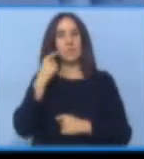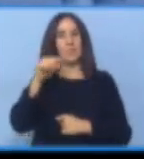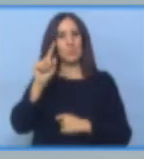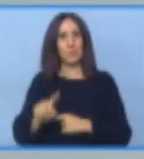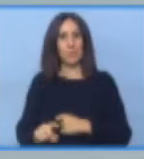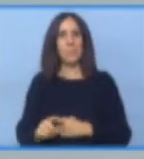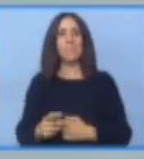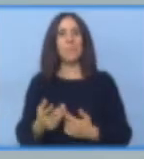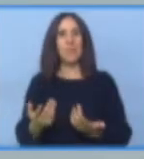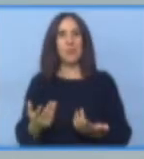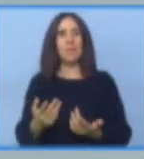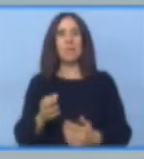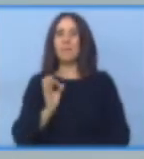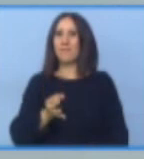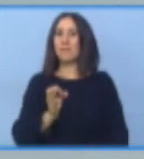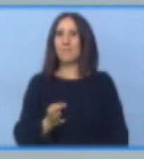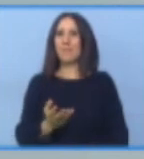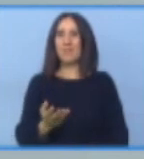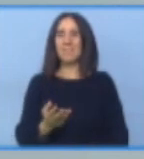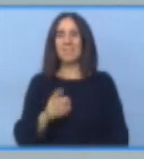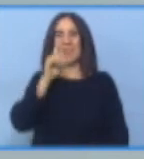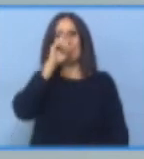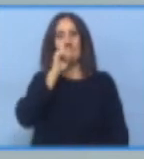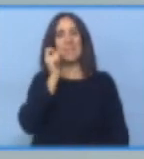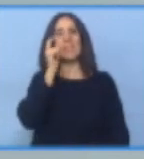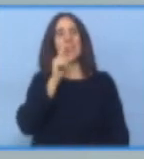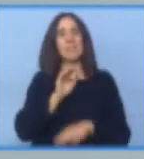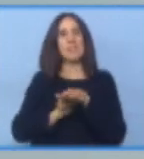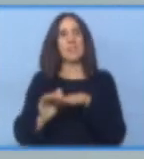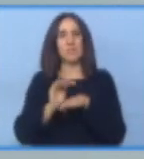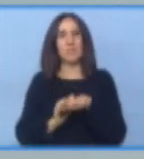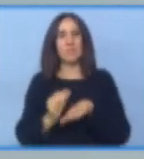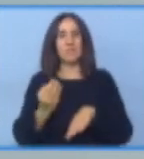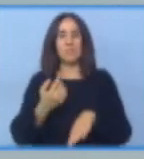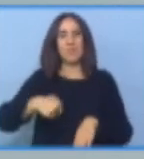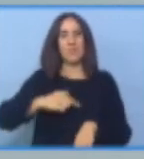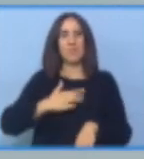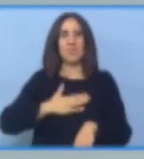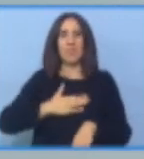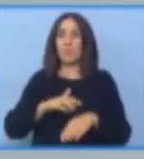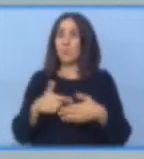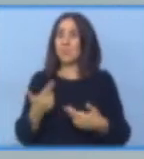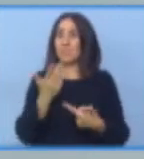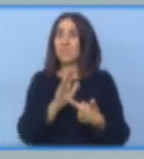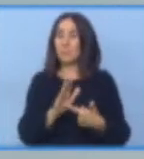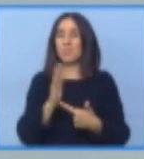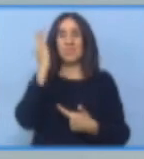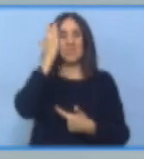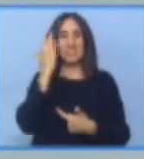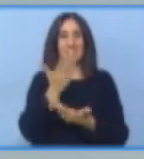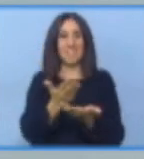novembro. E vale a pena ter aqui a memória daqueles que nos são queridos, que também são para nós hoje exemplos de